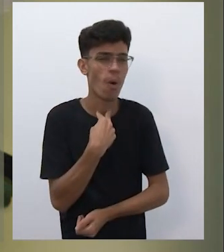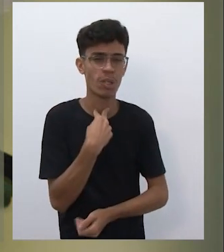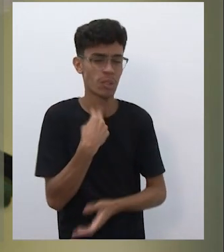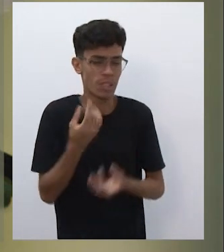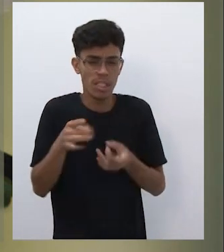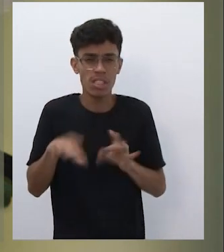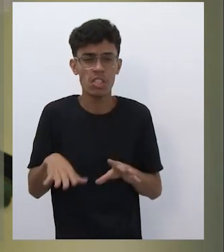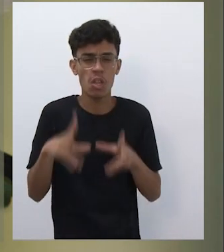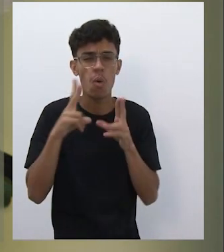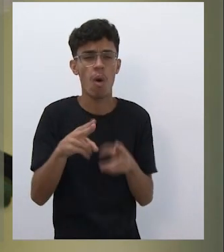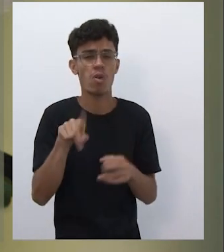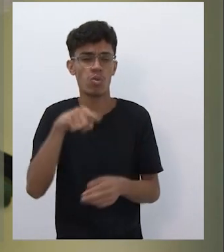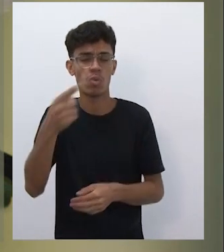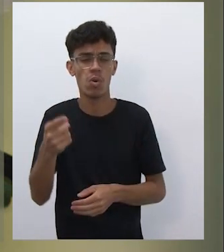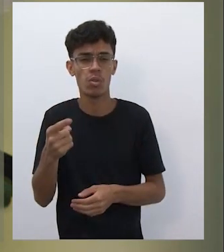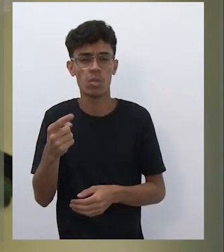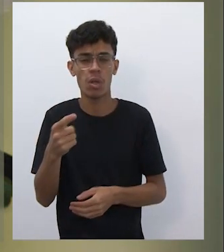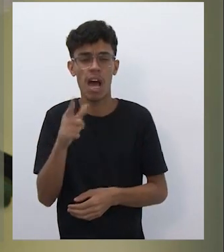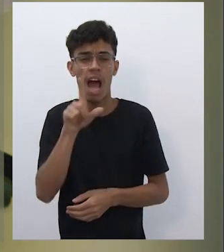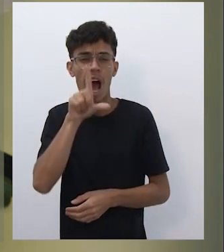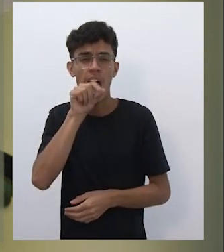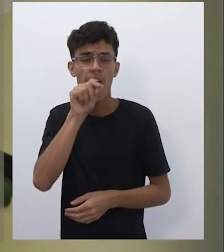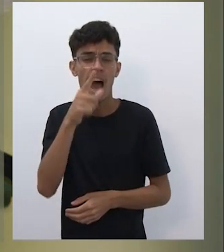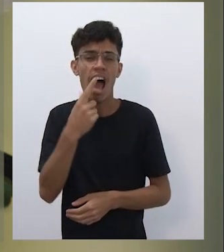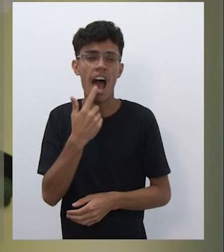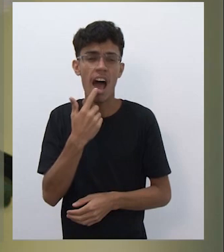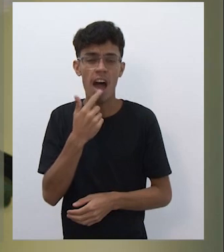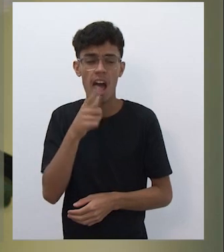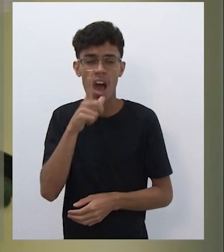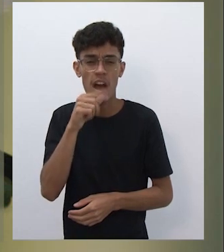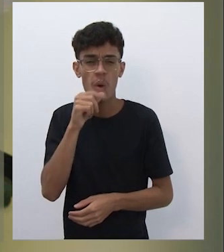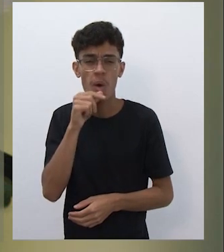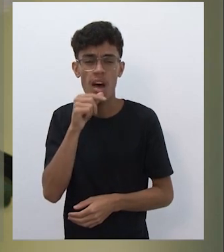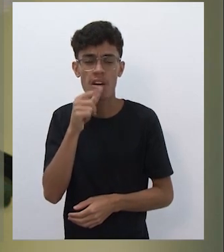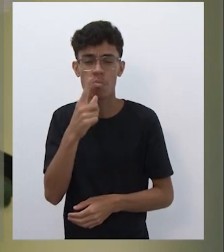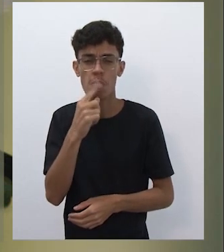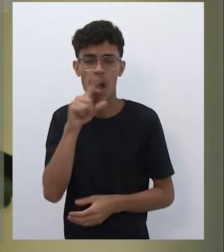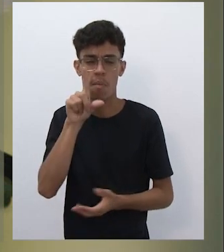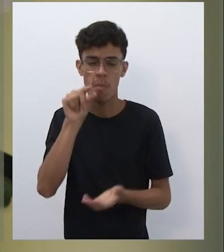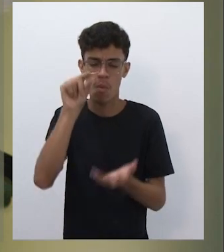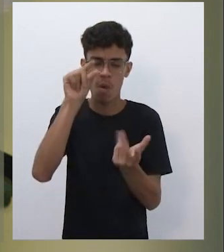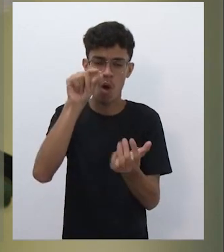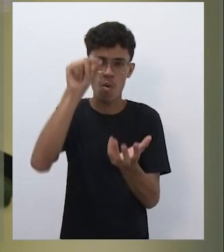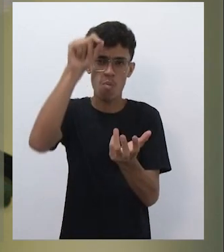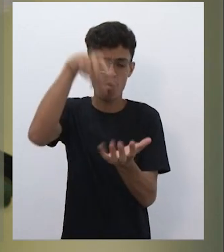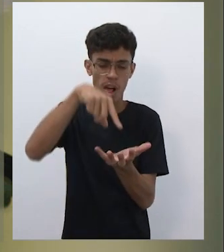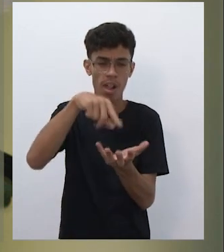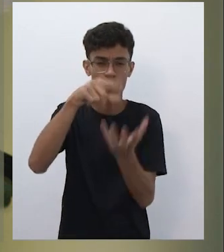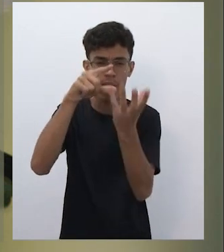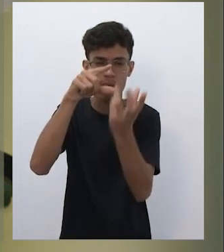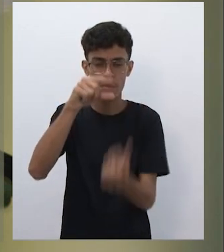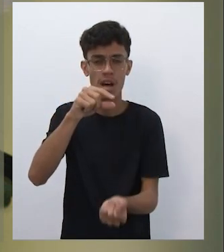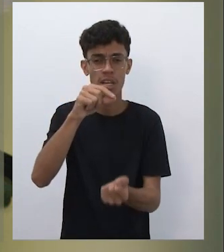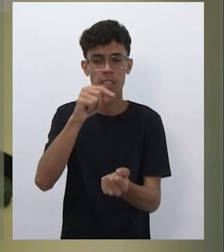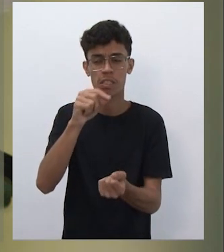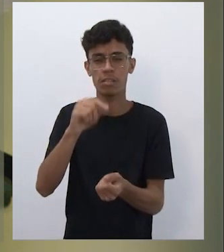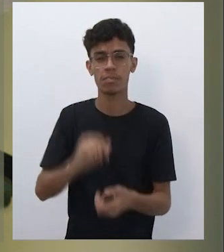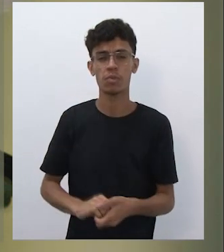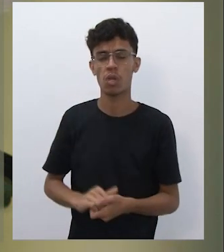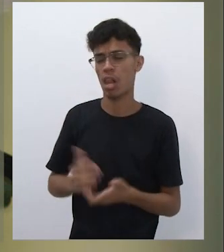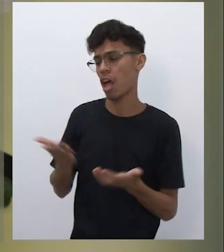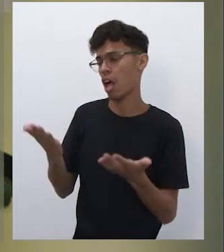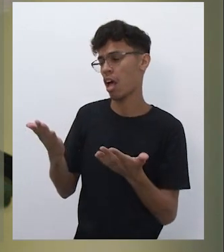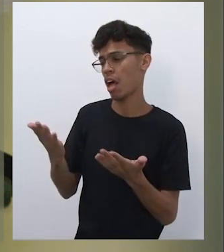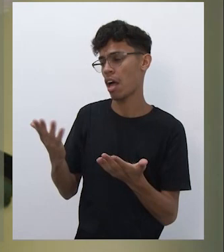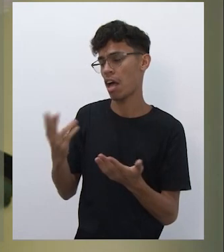como os outros. Estou levando água no meu bico para apagar o grande incêndio. Ora essa, beija-flor, riu o elefante, que continuou: você